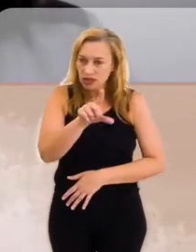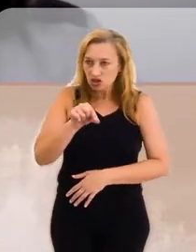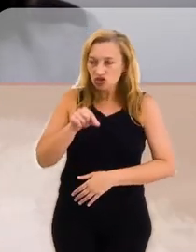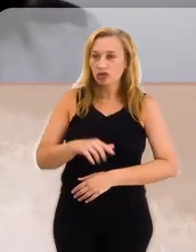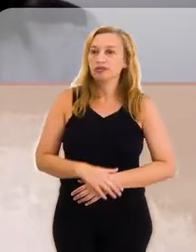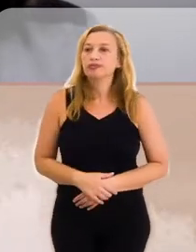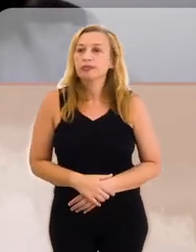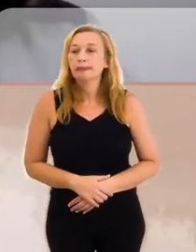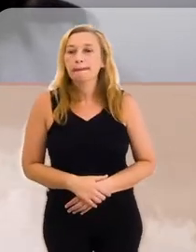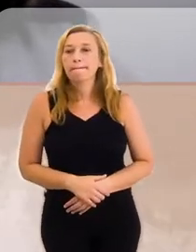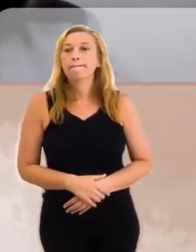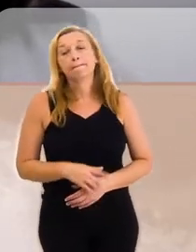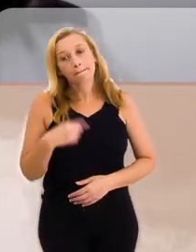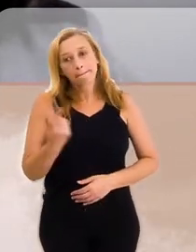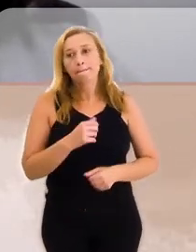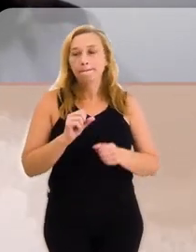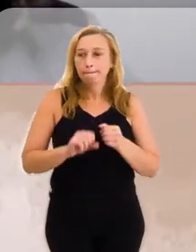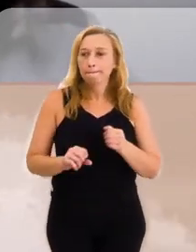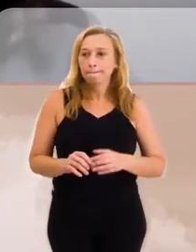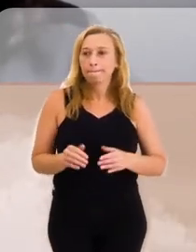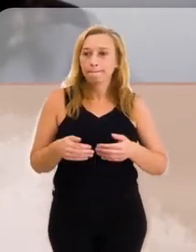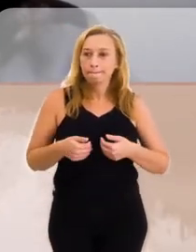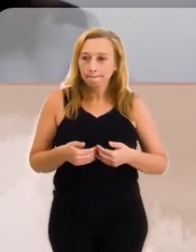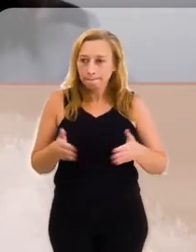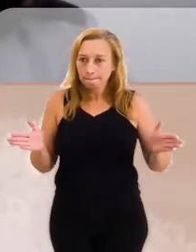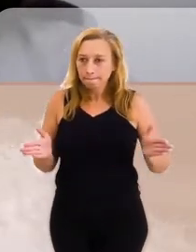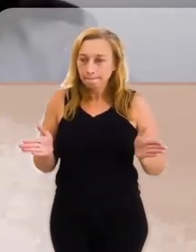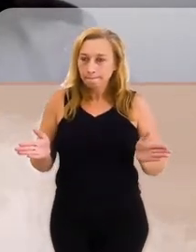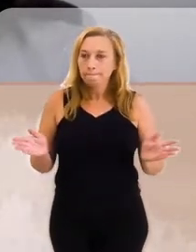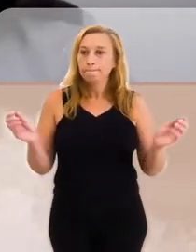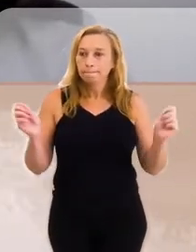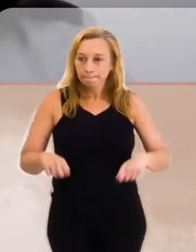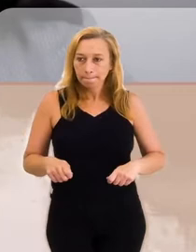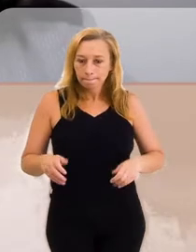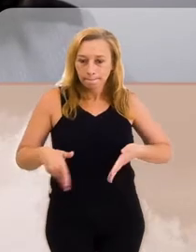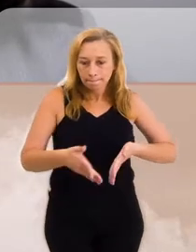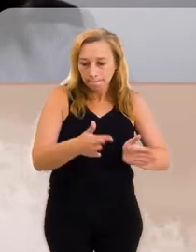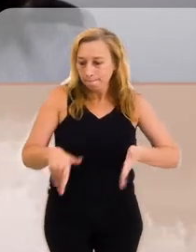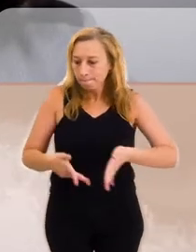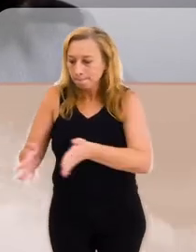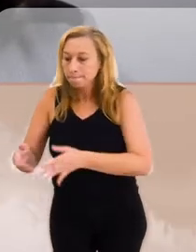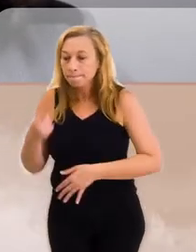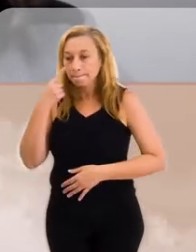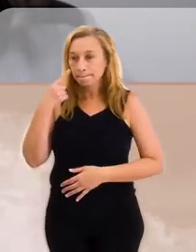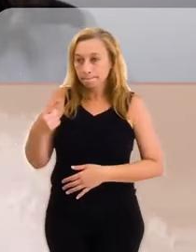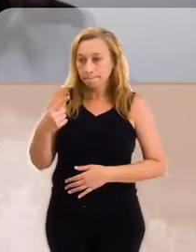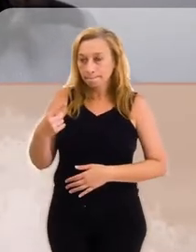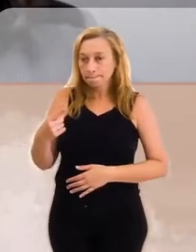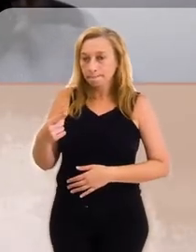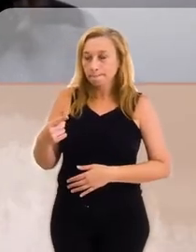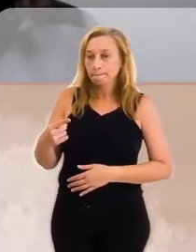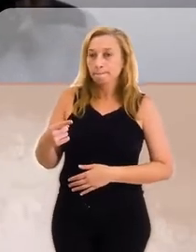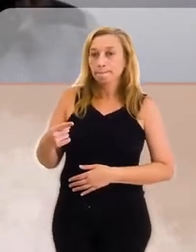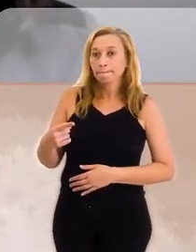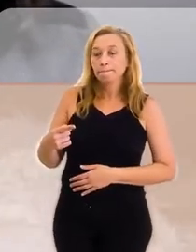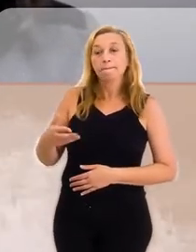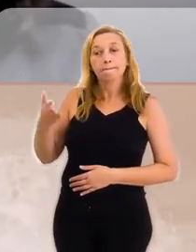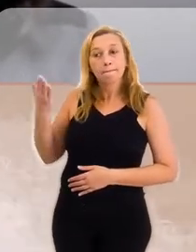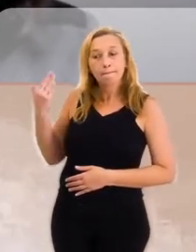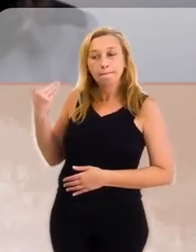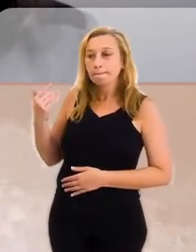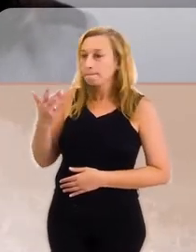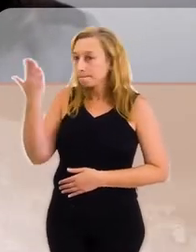depende de você e é o que a gente faz abre um leque de possibilidades e você talvez não estivesse enxergando antes